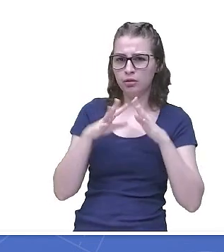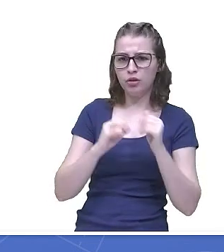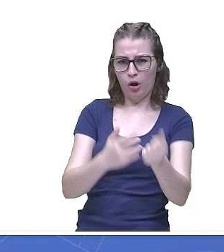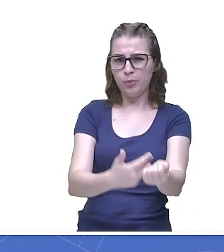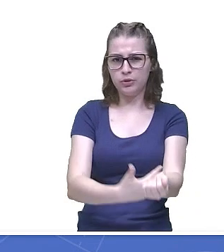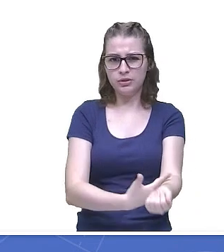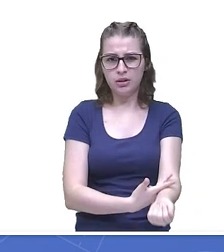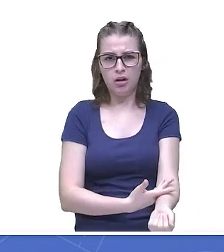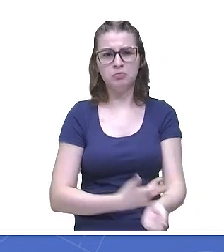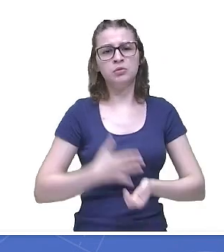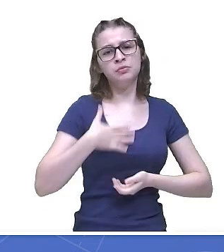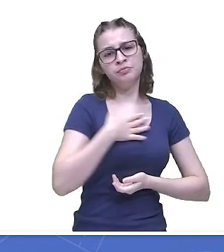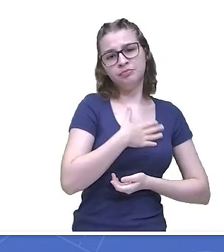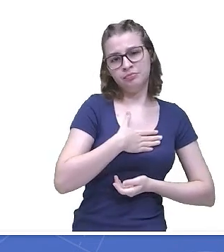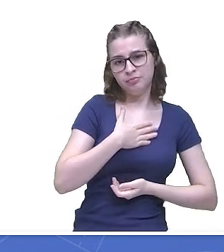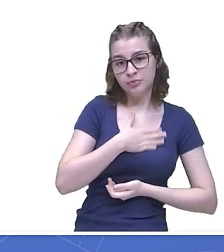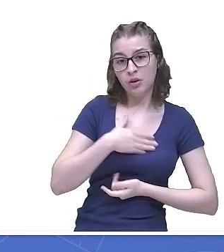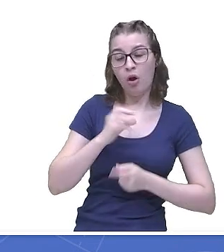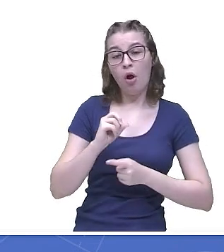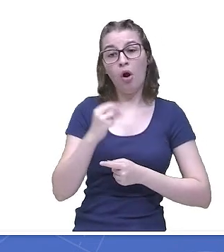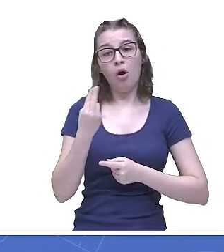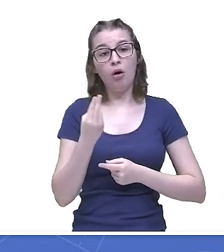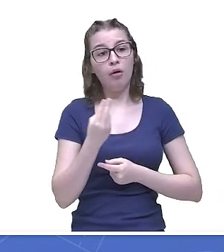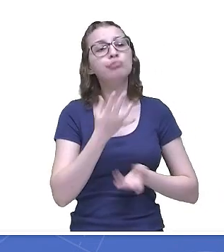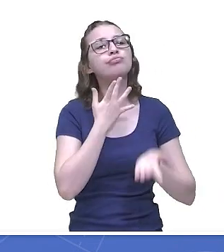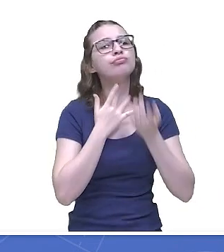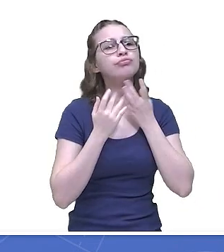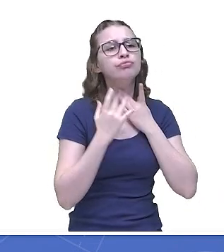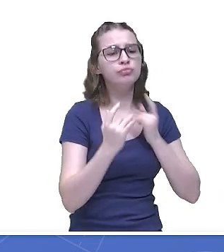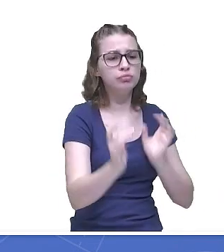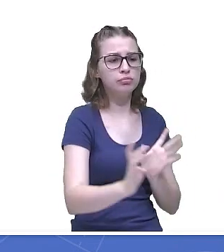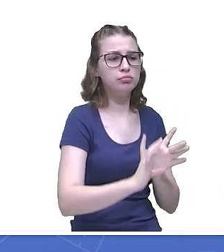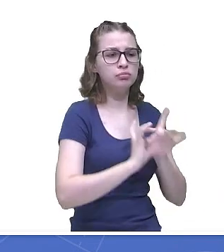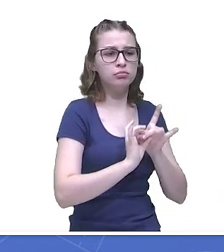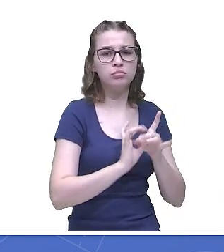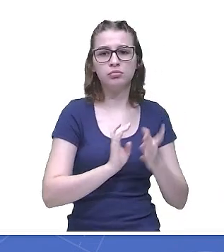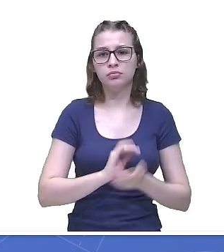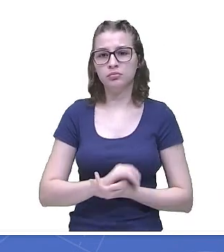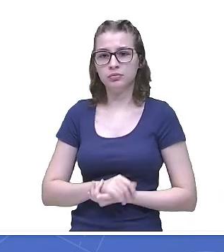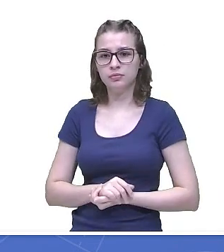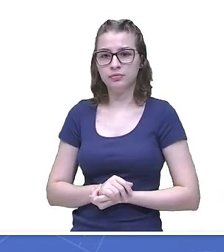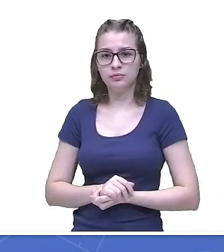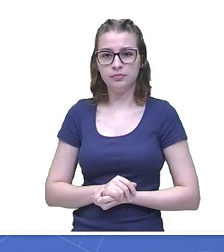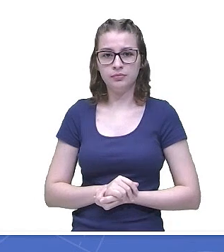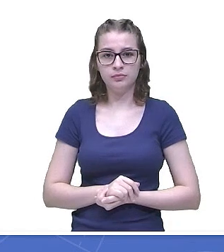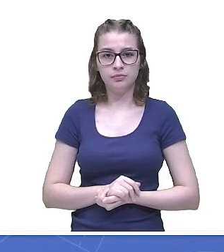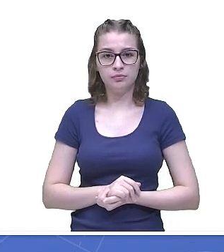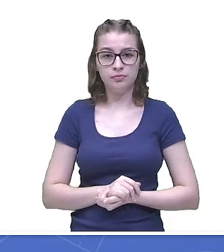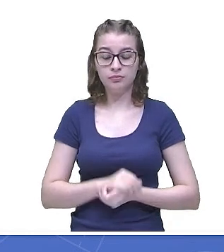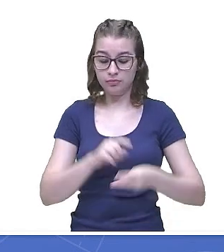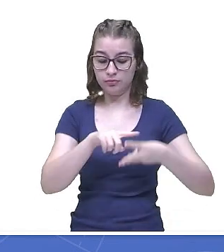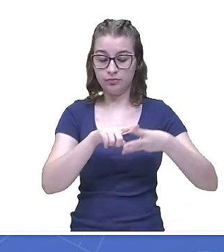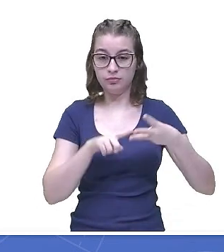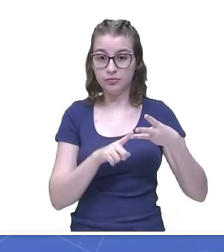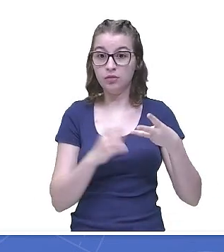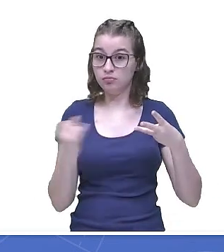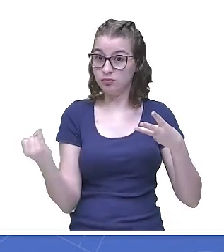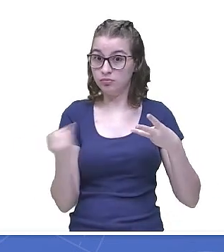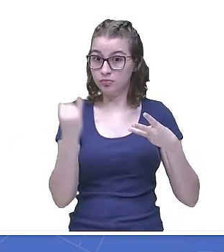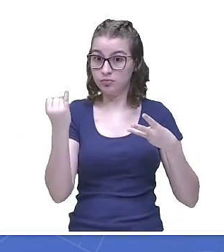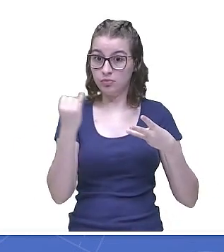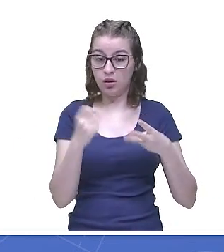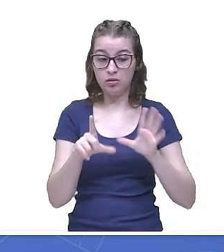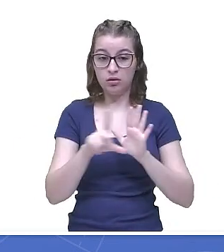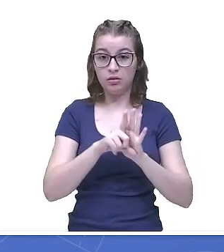por afetividade ou por vontade expressa. Vejam lá, então nós temos aí três pontos importantes aí na Lei da Maria da